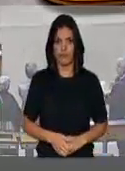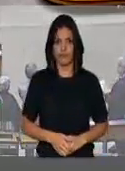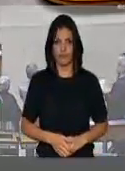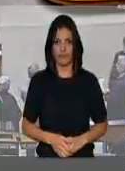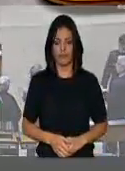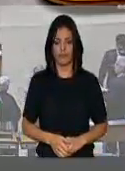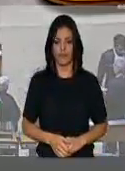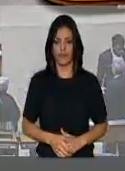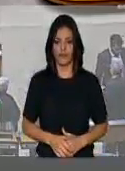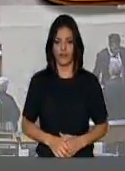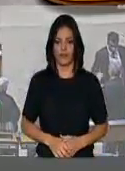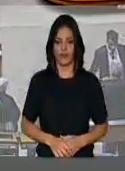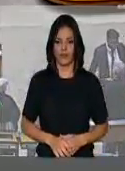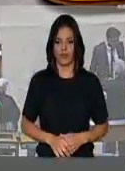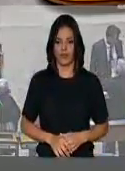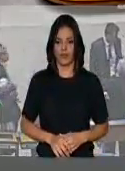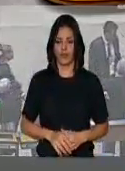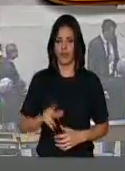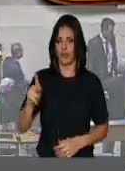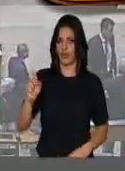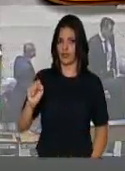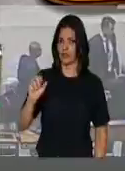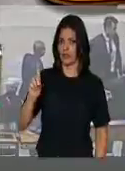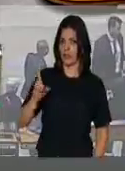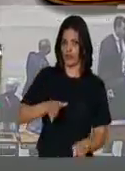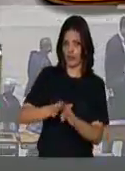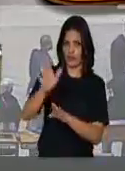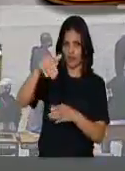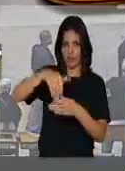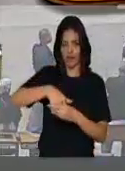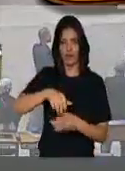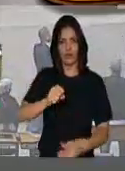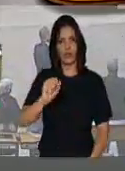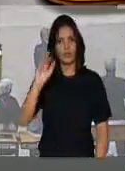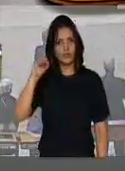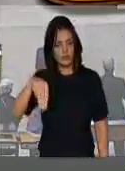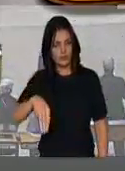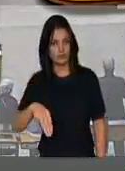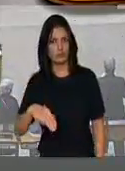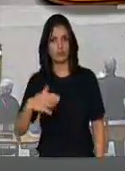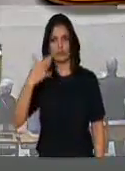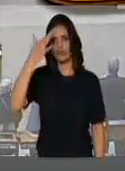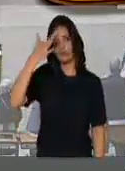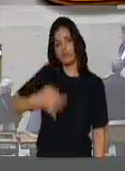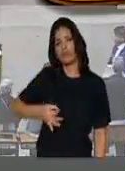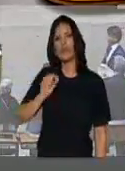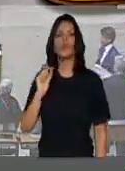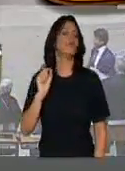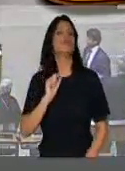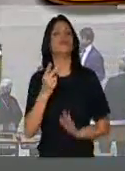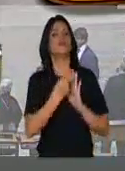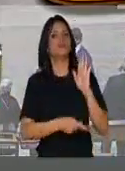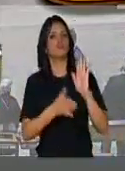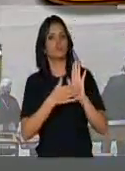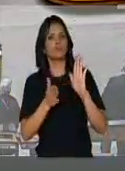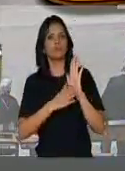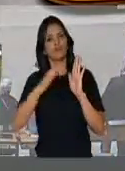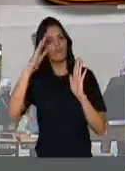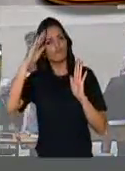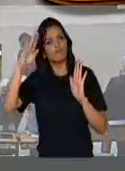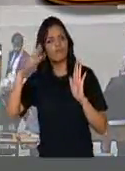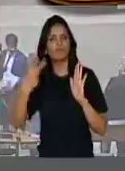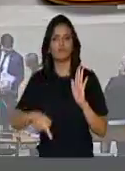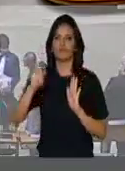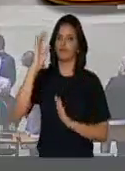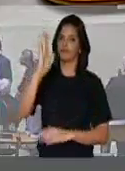para orientar. Presidente, PSD orienta sim, porque entendemos que este é um projeto fundamental